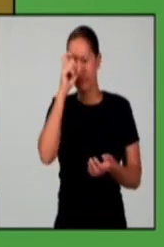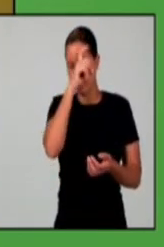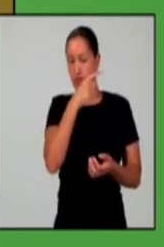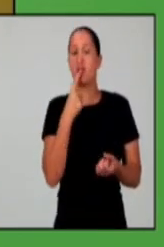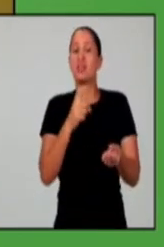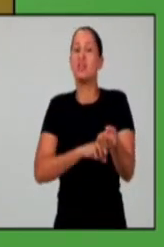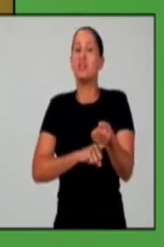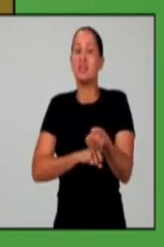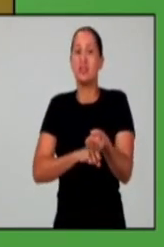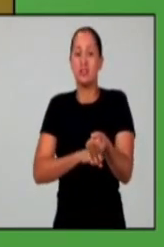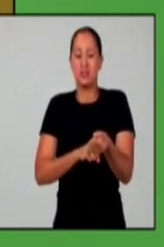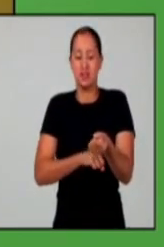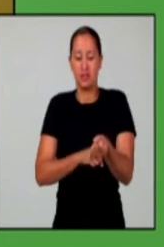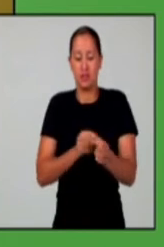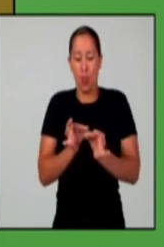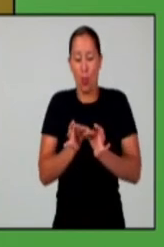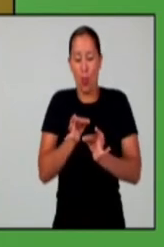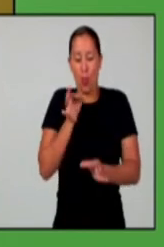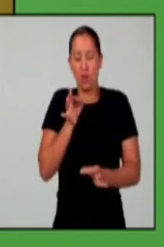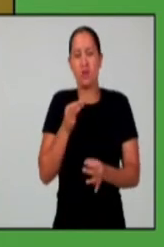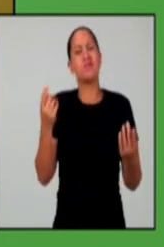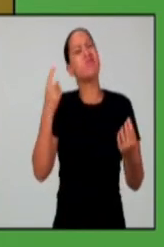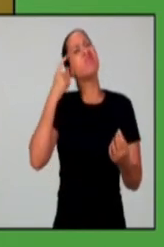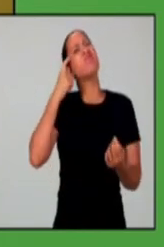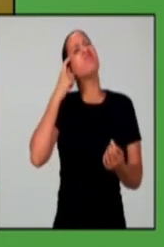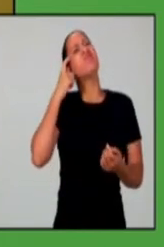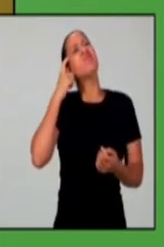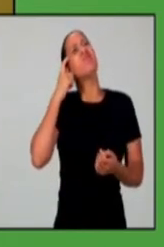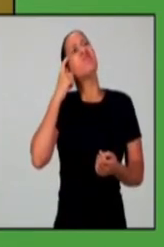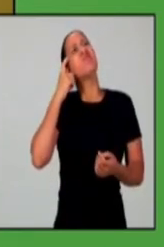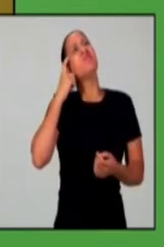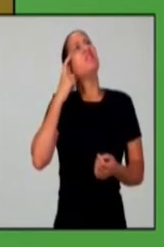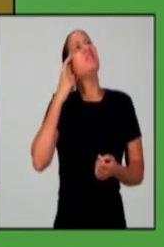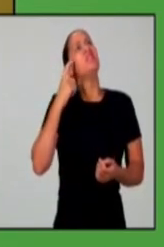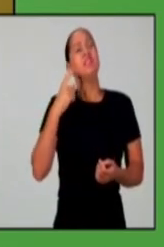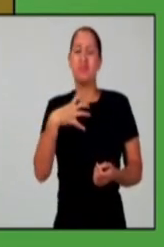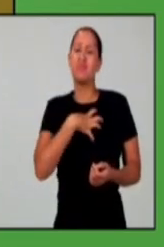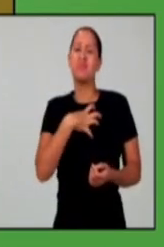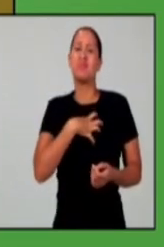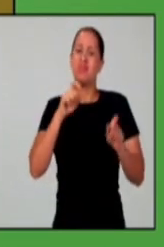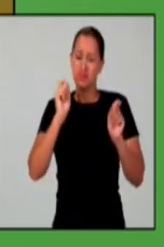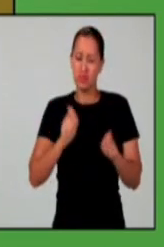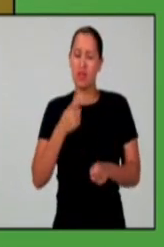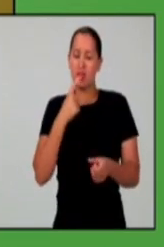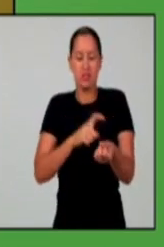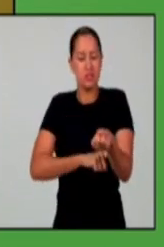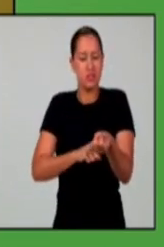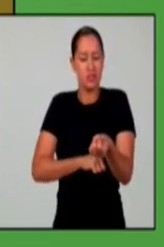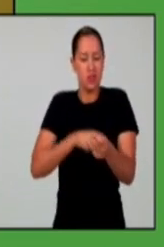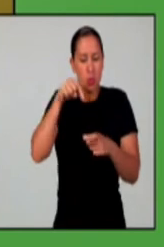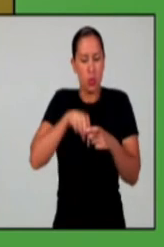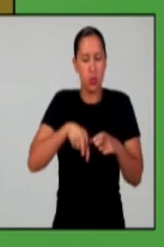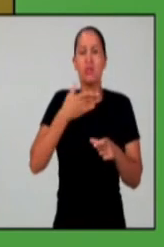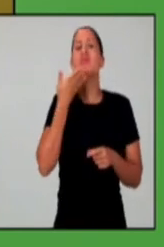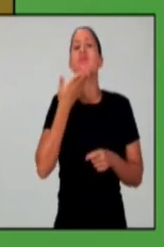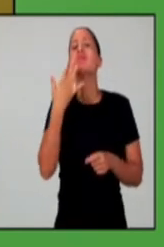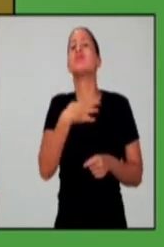o sangue não se acumularia. Agora você deve estar se perguntando, mas não existem meios para evitar o acúmulo de sangue nas